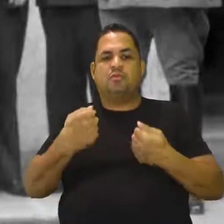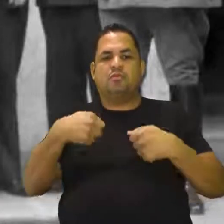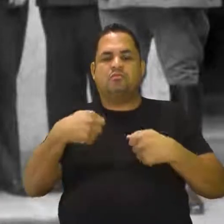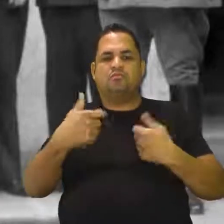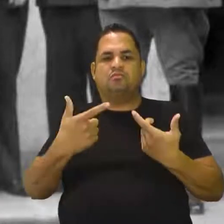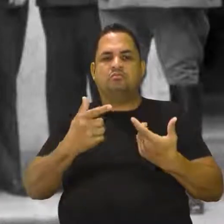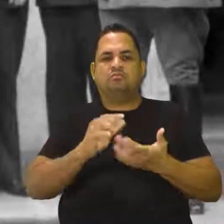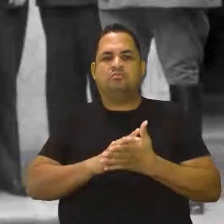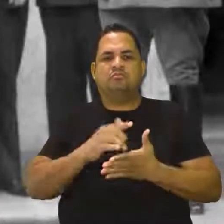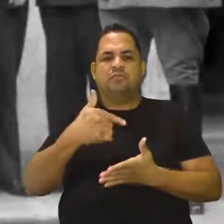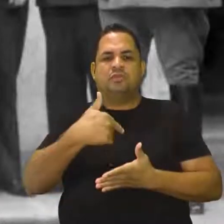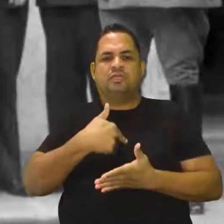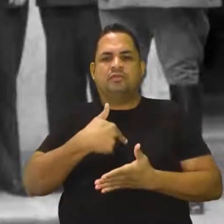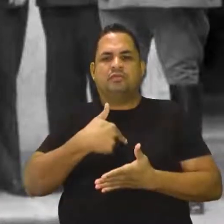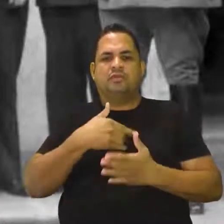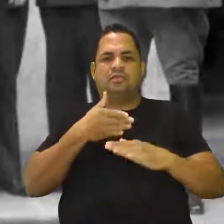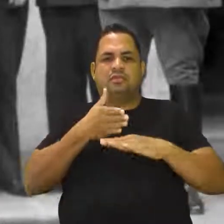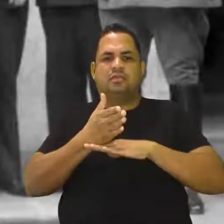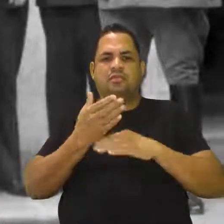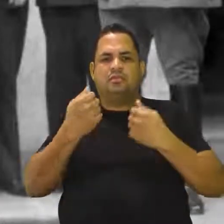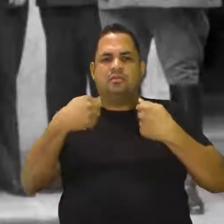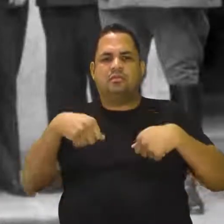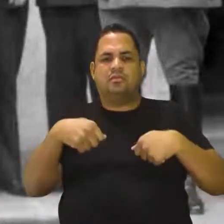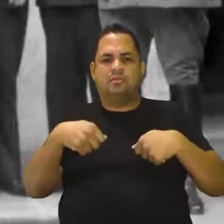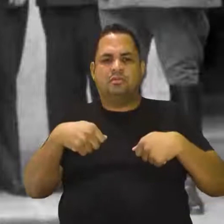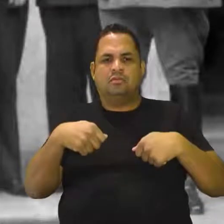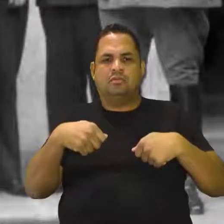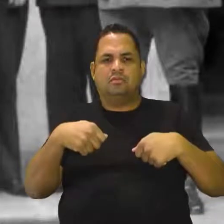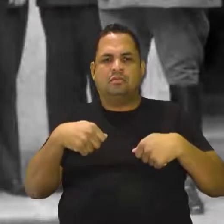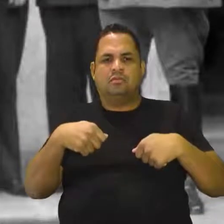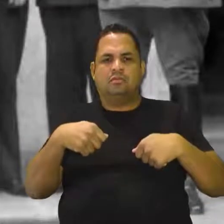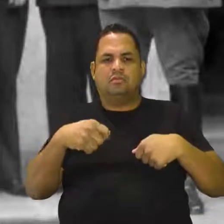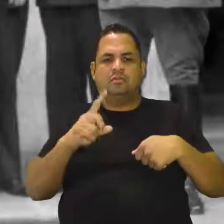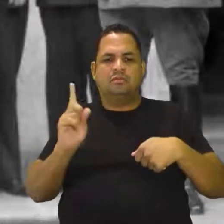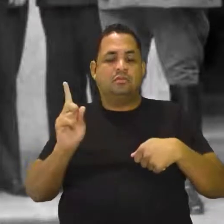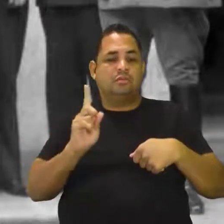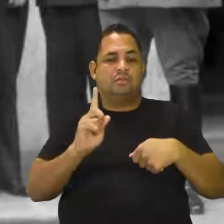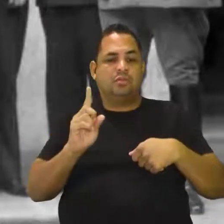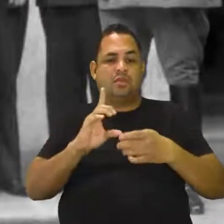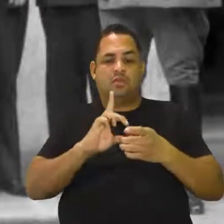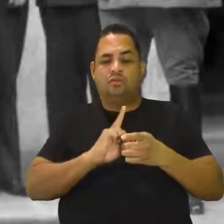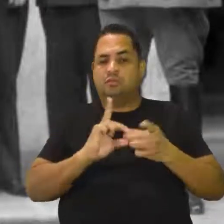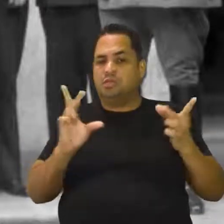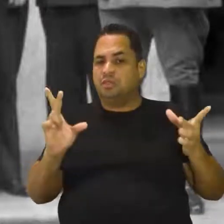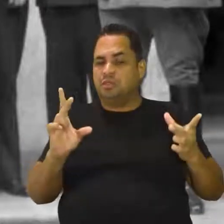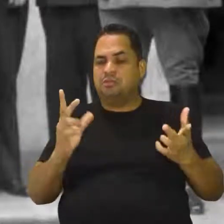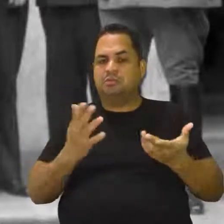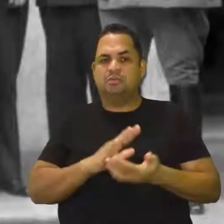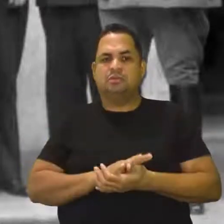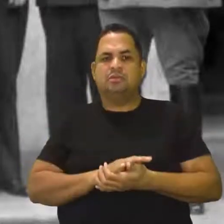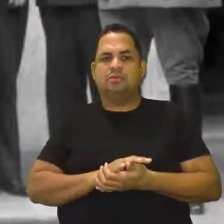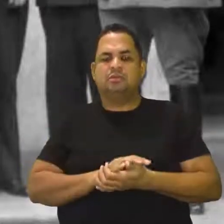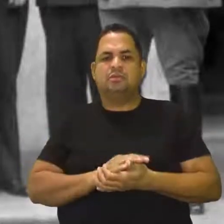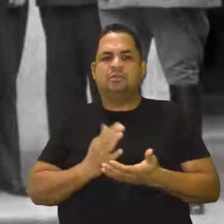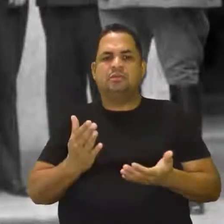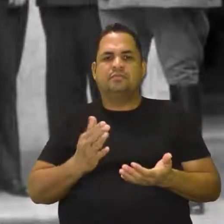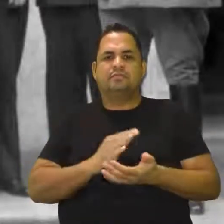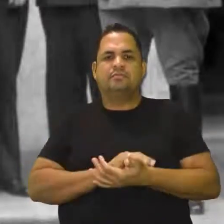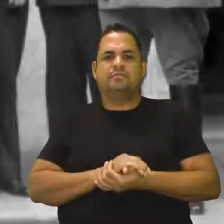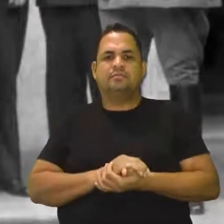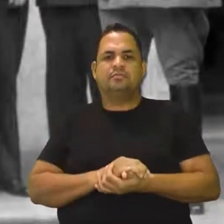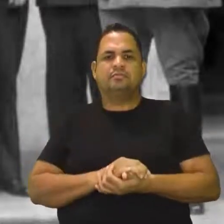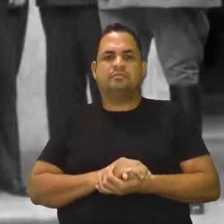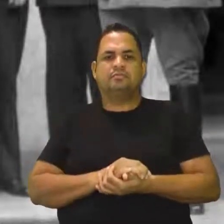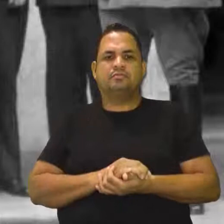ele vai entrar no poder de uma forma não democrática, e essa forma não